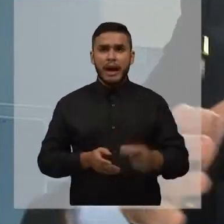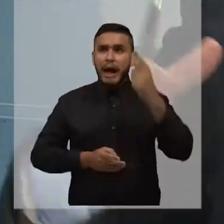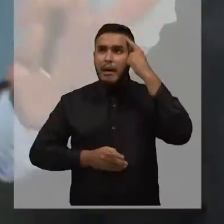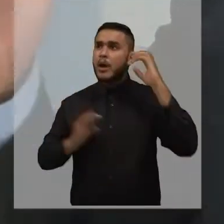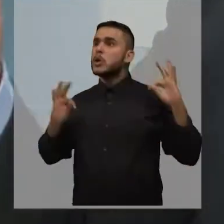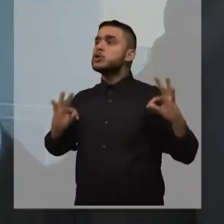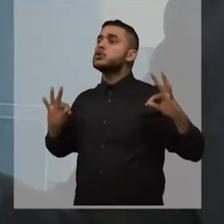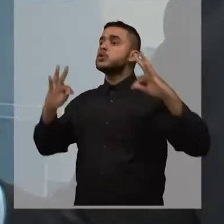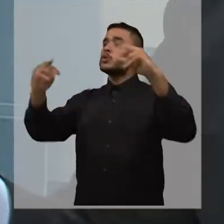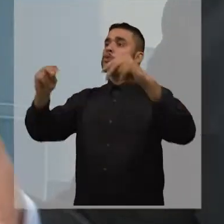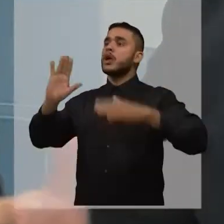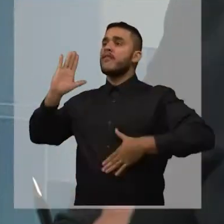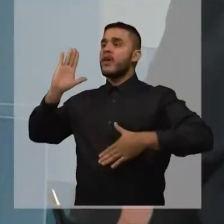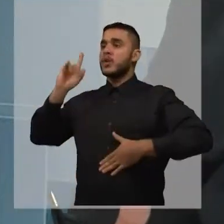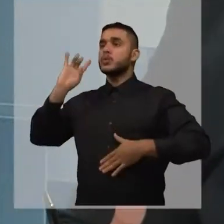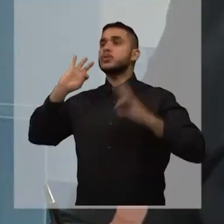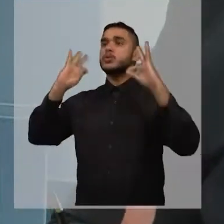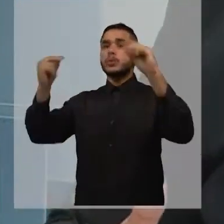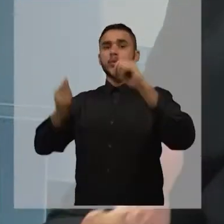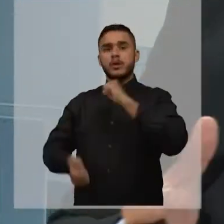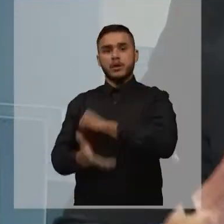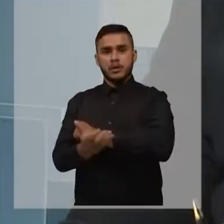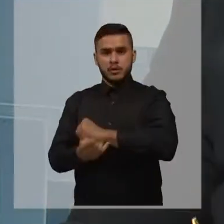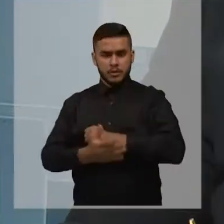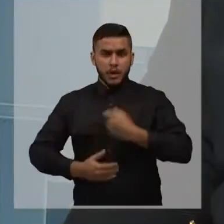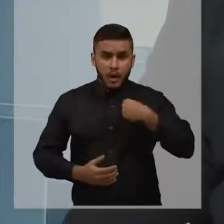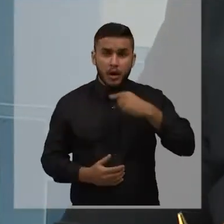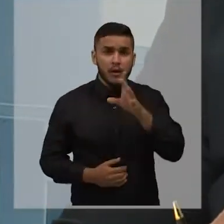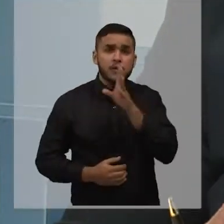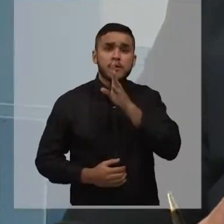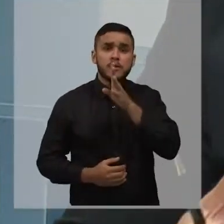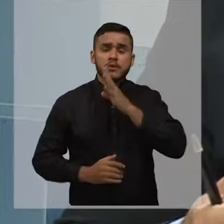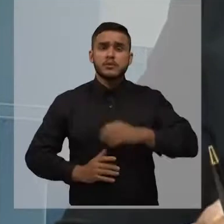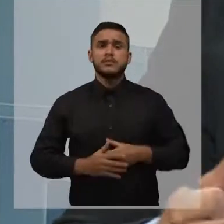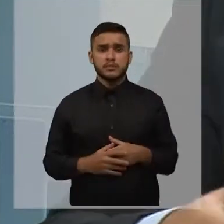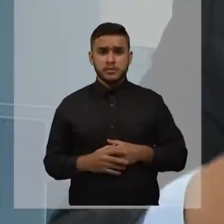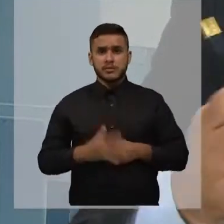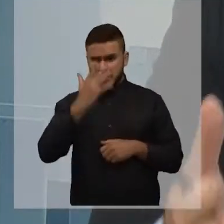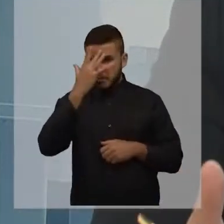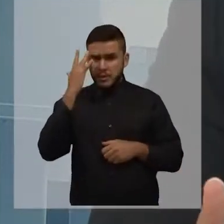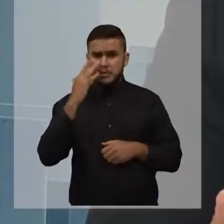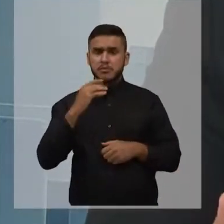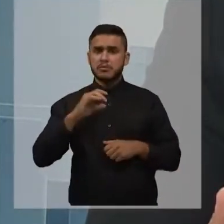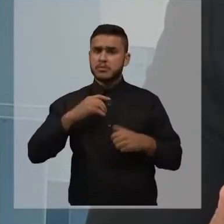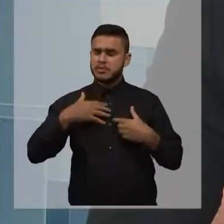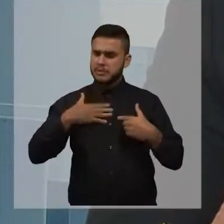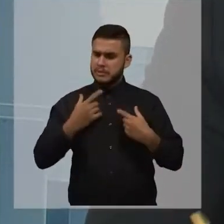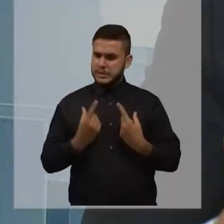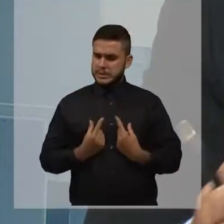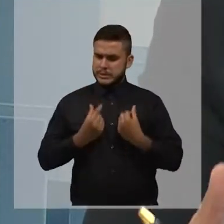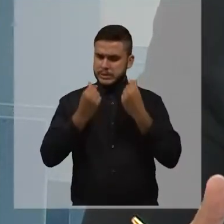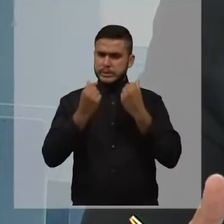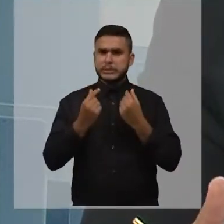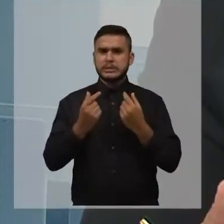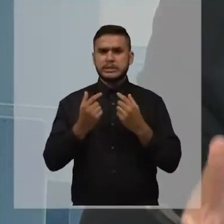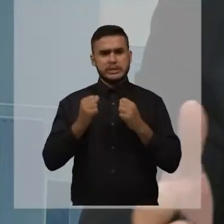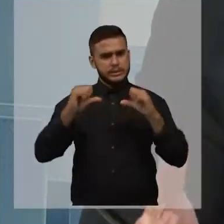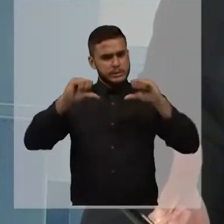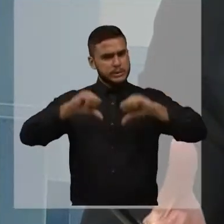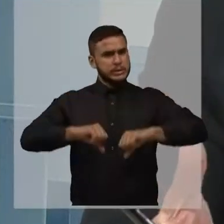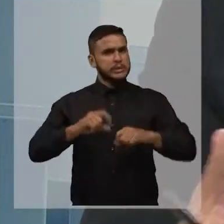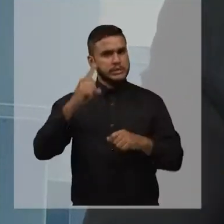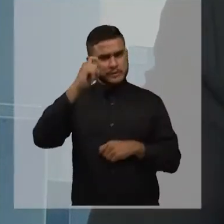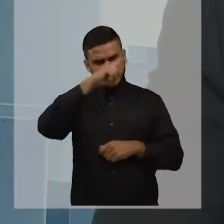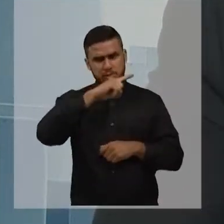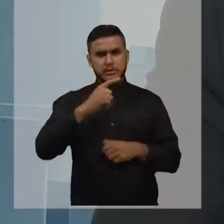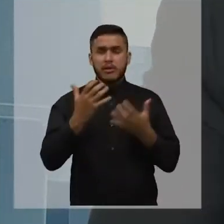história de ouvir as pessoas no máximo. Eu conheço parlamentares que pioraram muito a vida dele econômica, social, com a